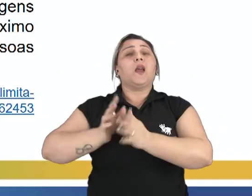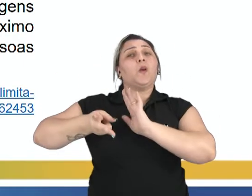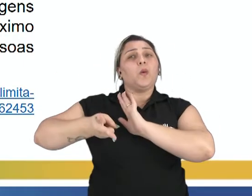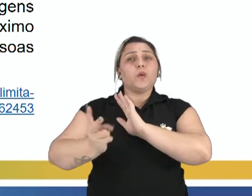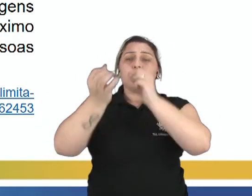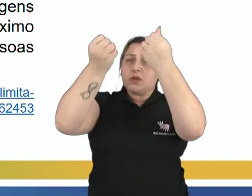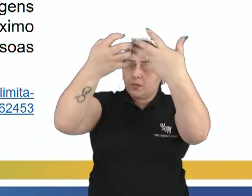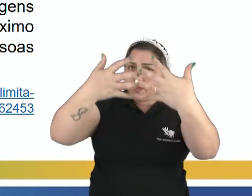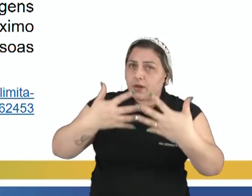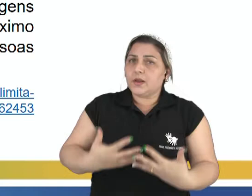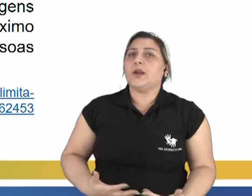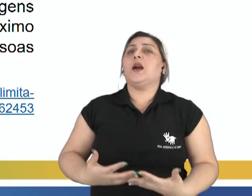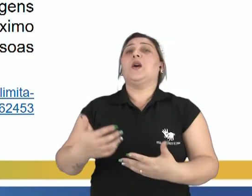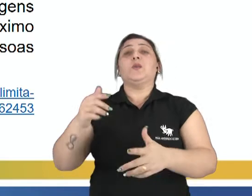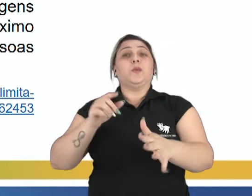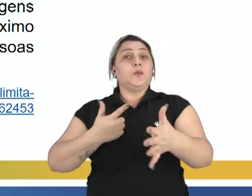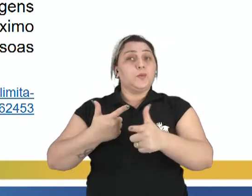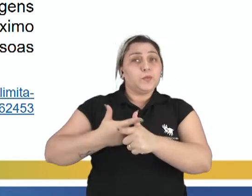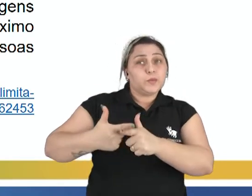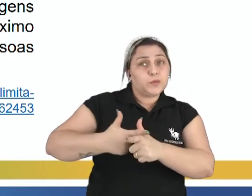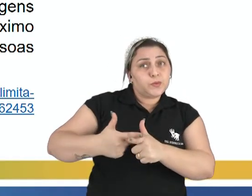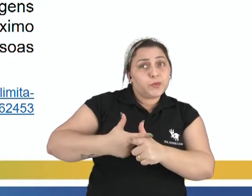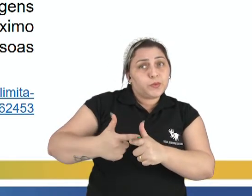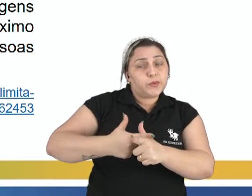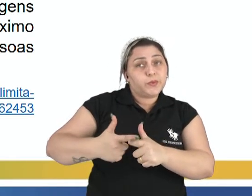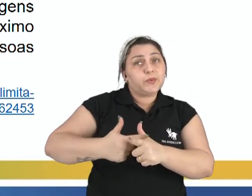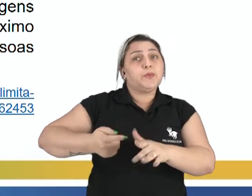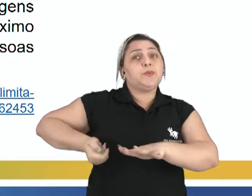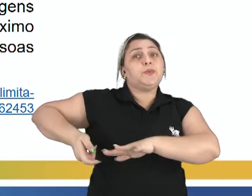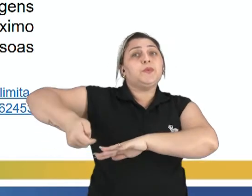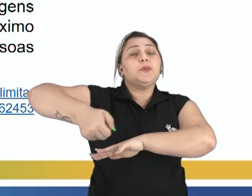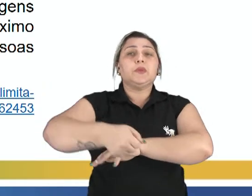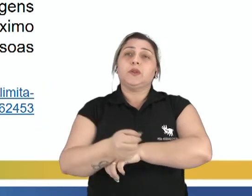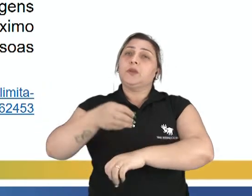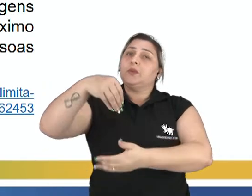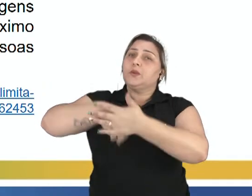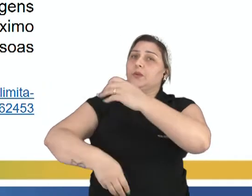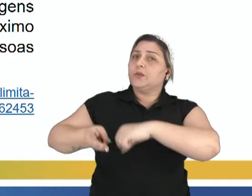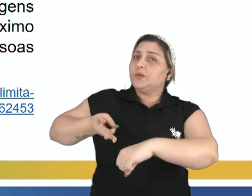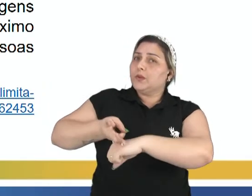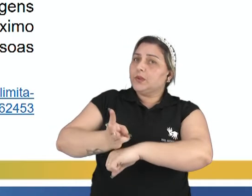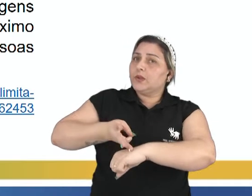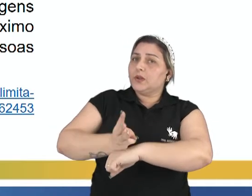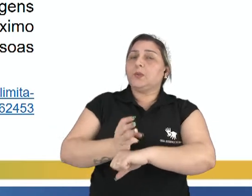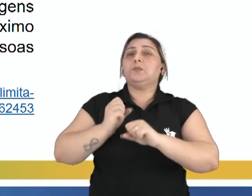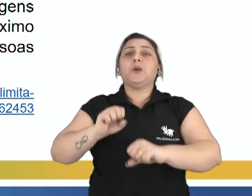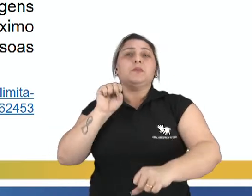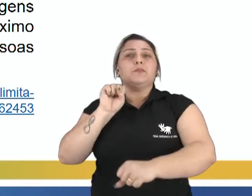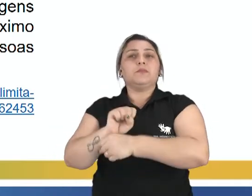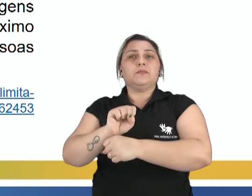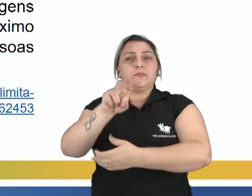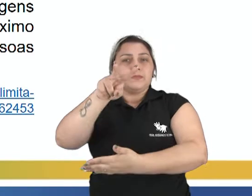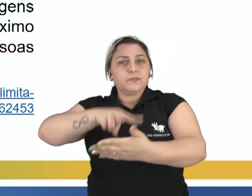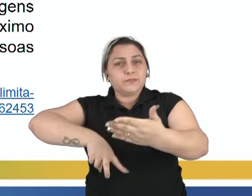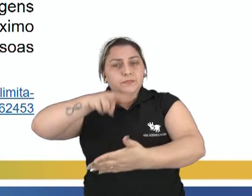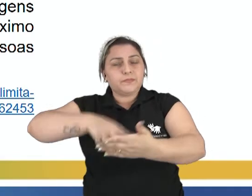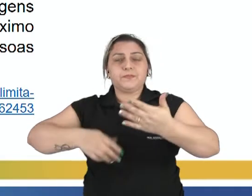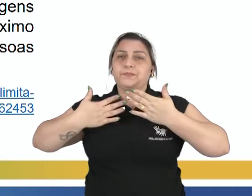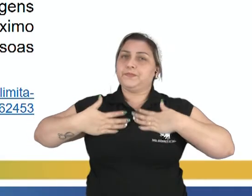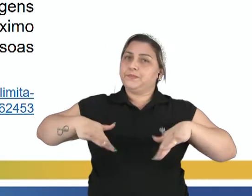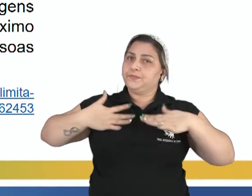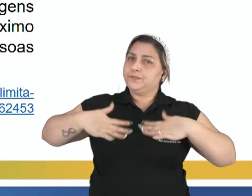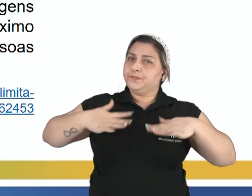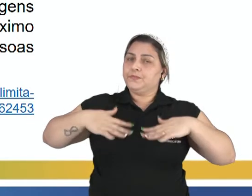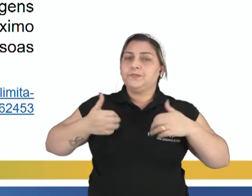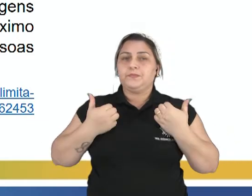continua falando sobre isso, tá certo? Continua tratando dessa história, você pode pausar para ler com